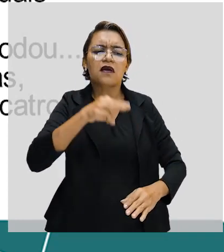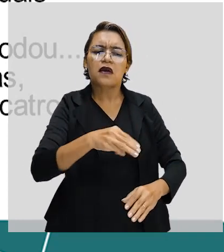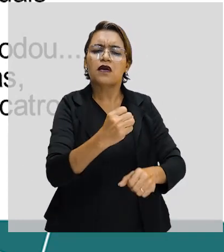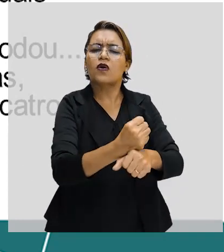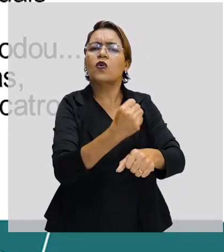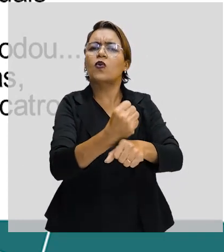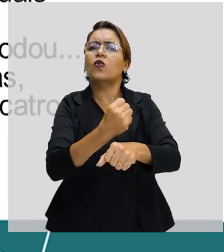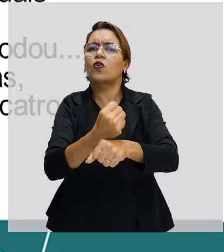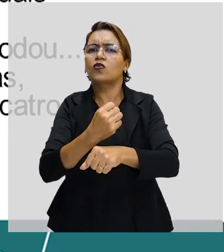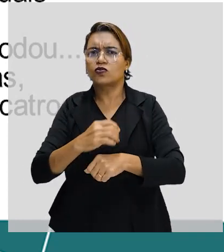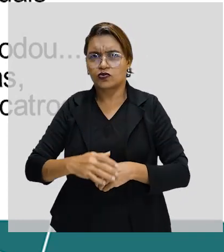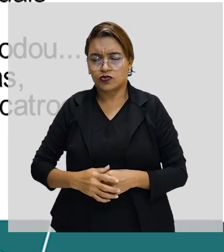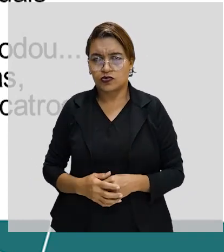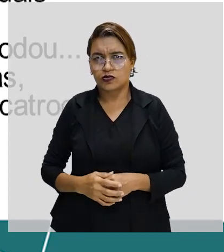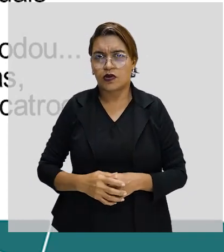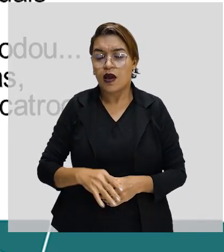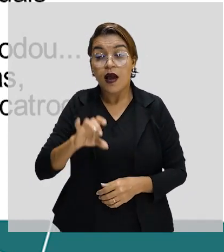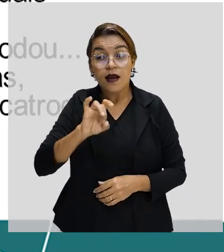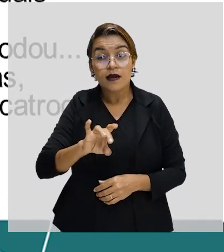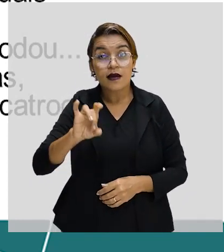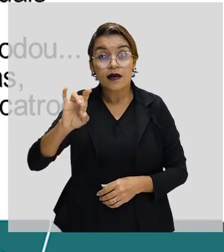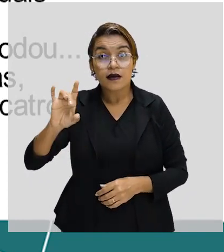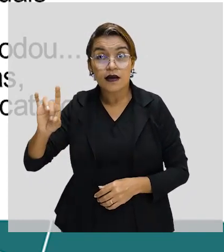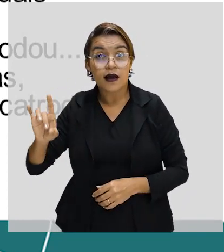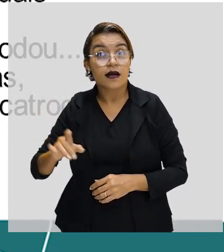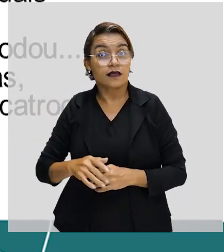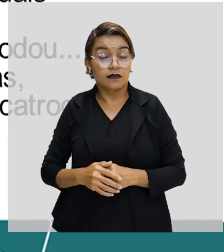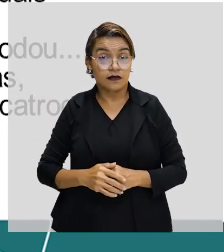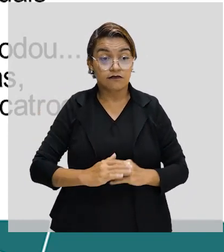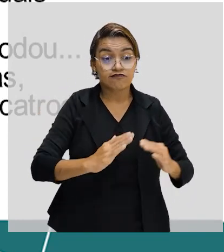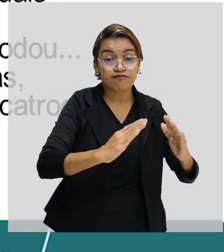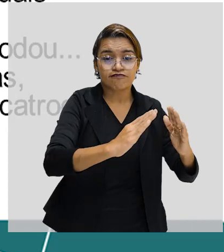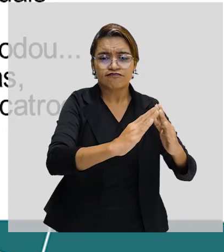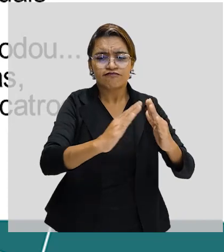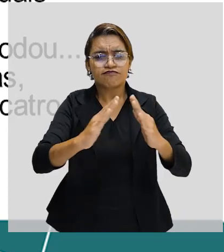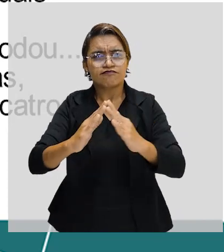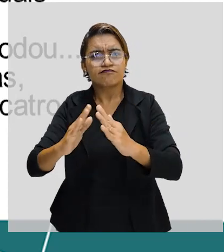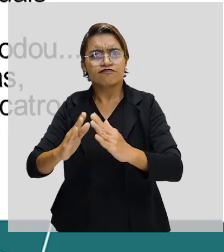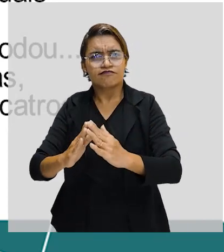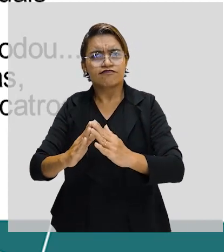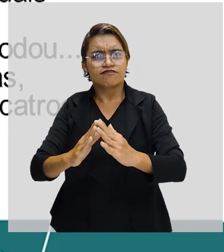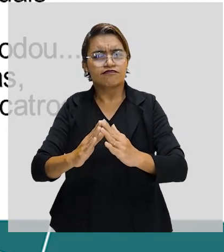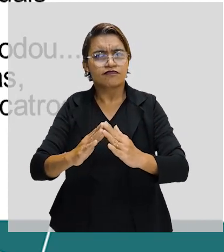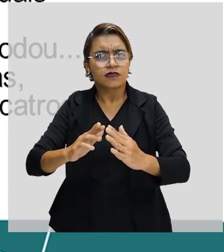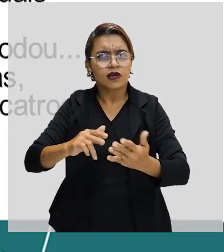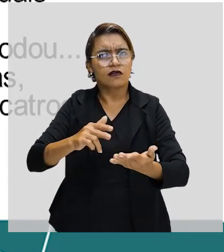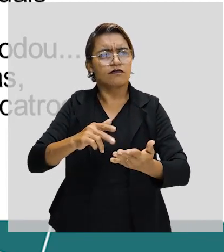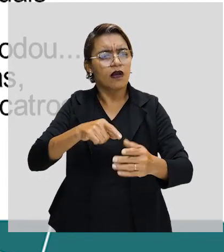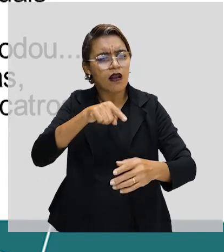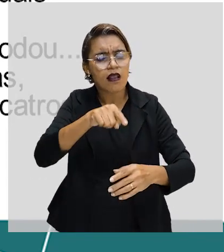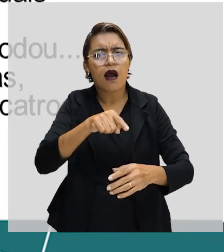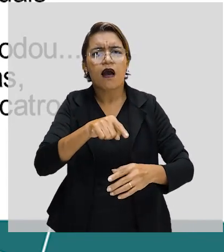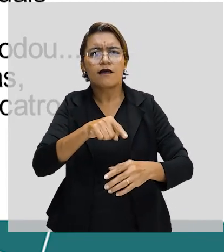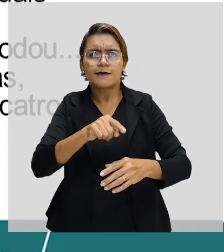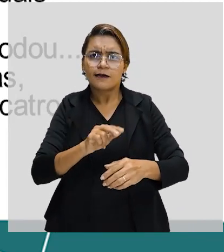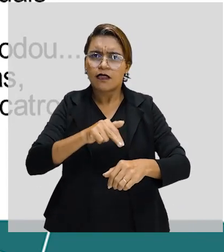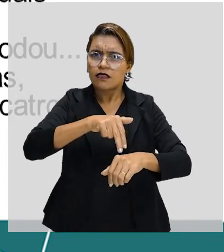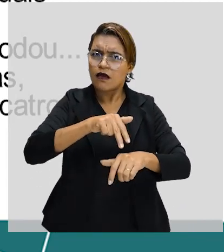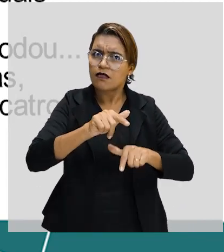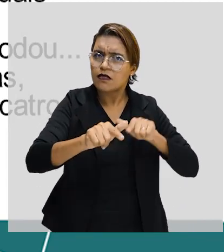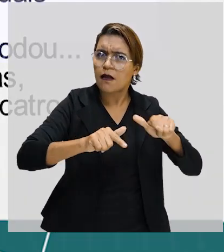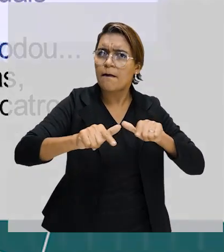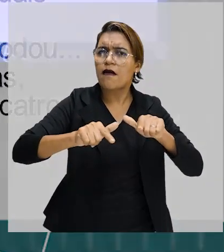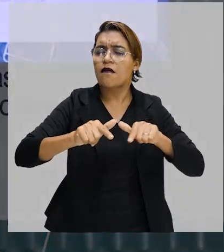cada bloco seu Quem subiu os andaimes quem agora a limpo e põe tão bonita